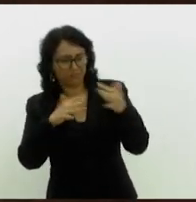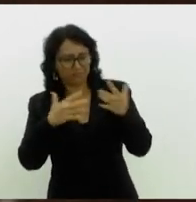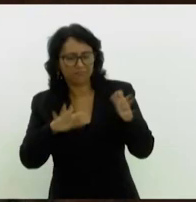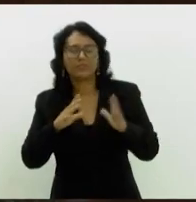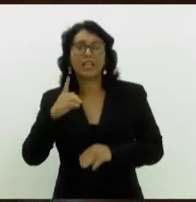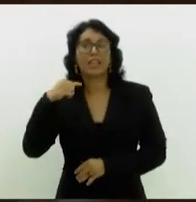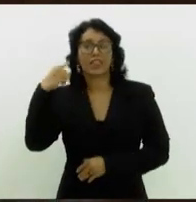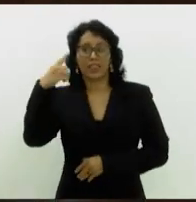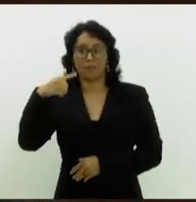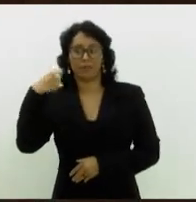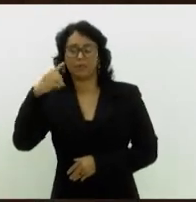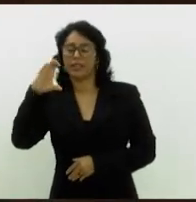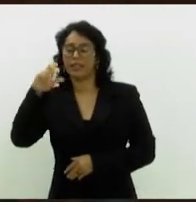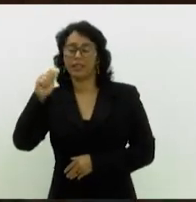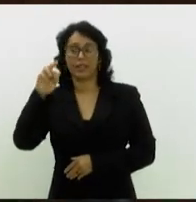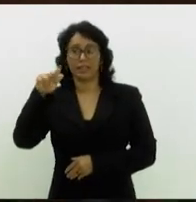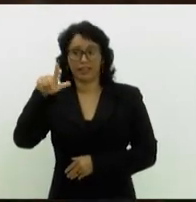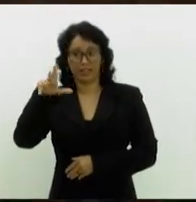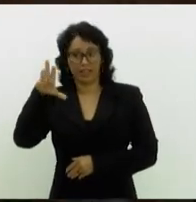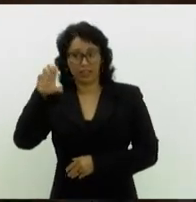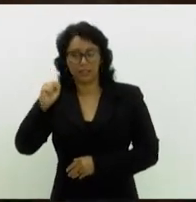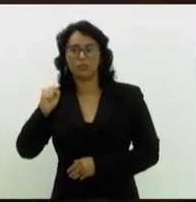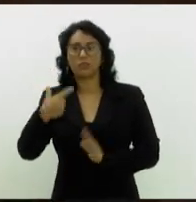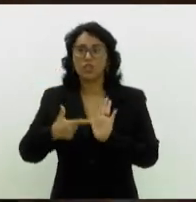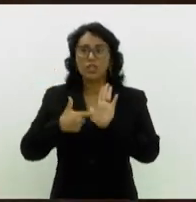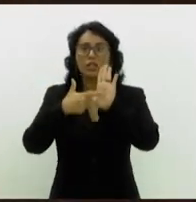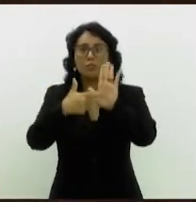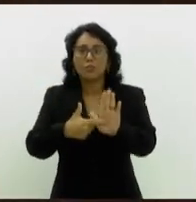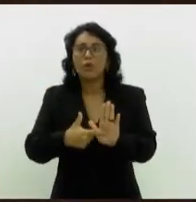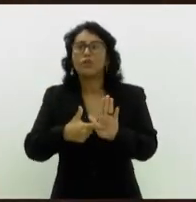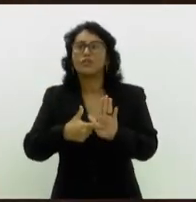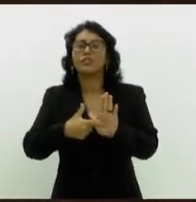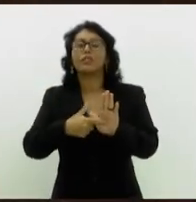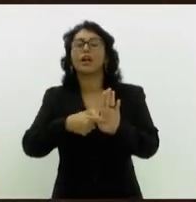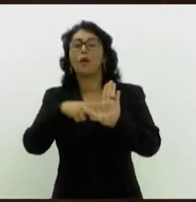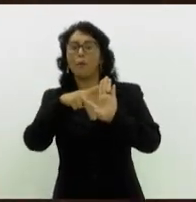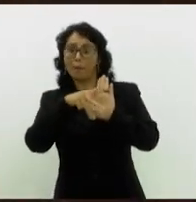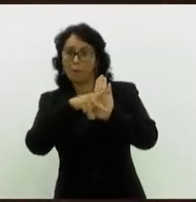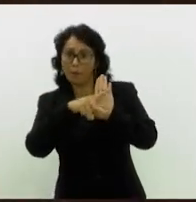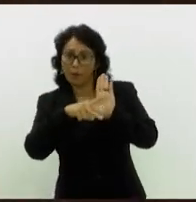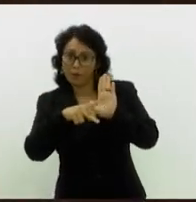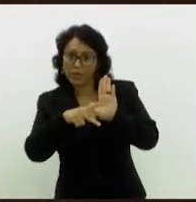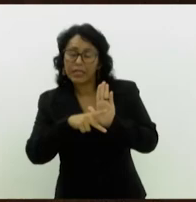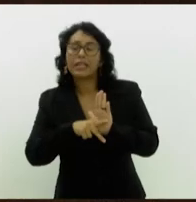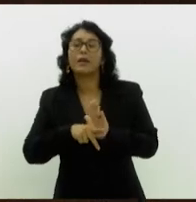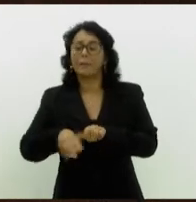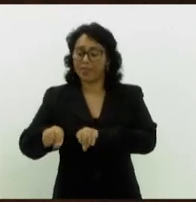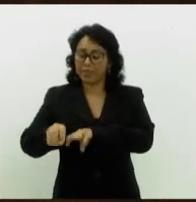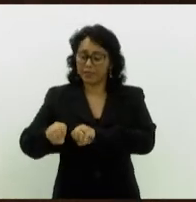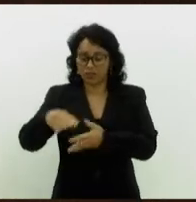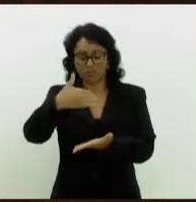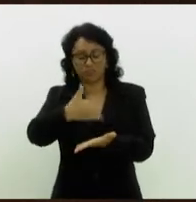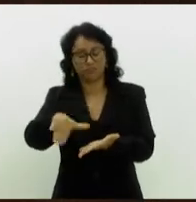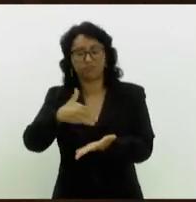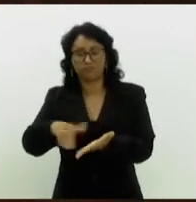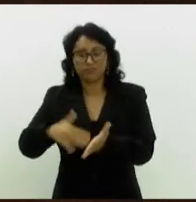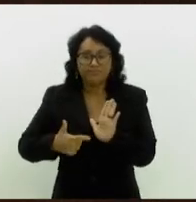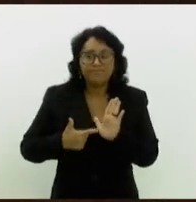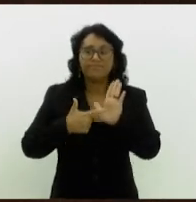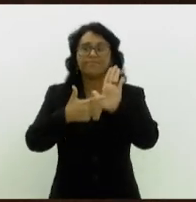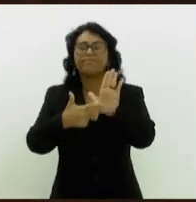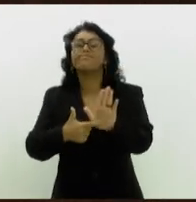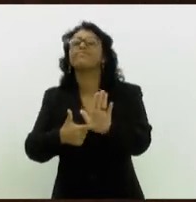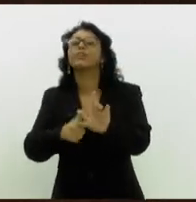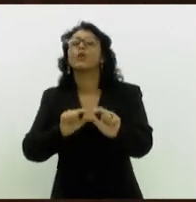deputado Carlos min que dispõe sobre o programa de capacitação de alunos nas escolas estaduais para identificação e combate a